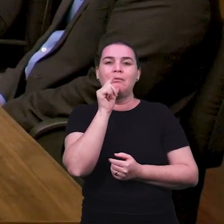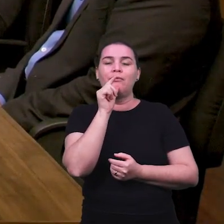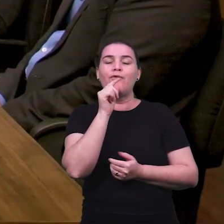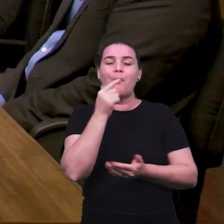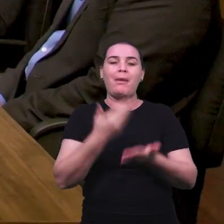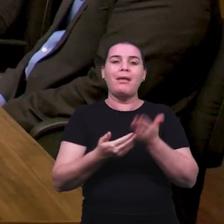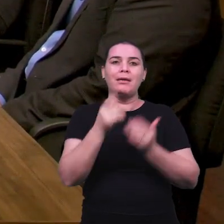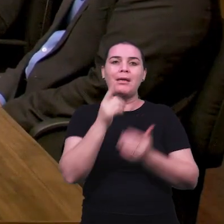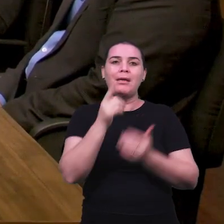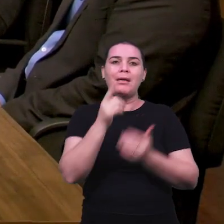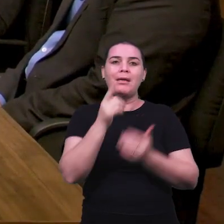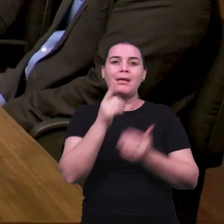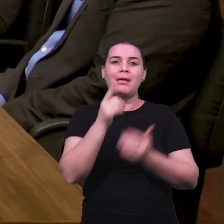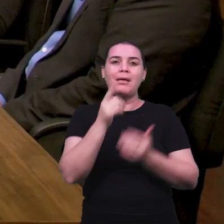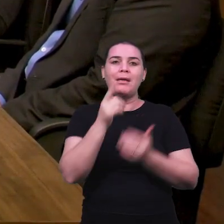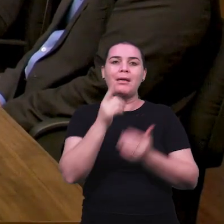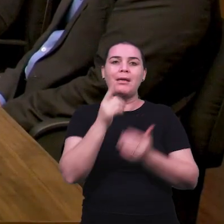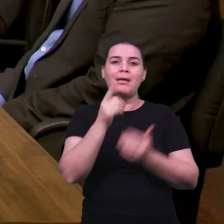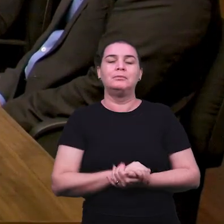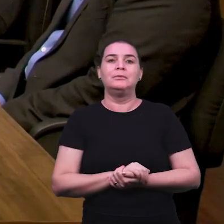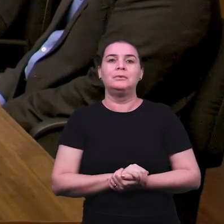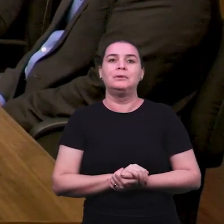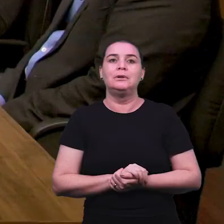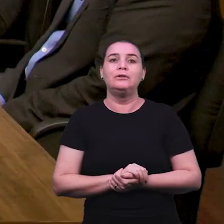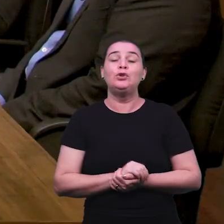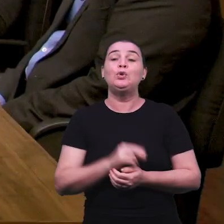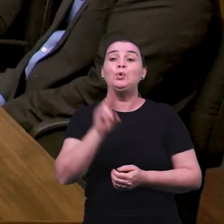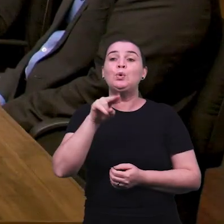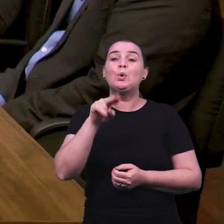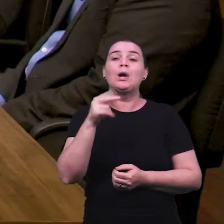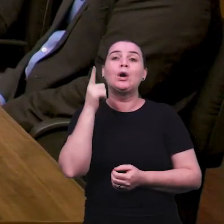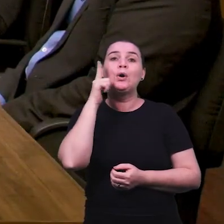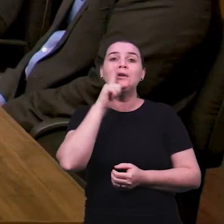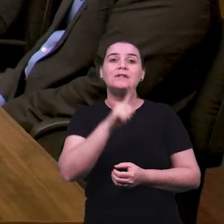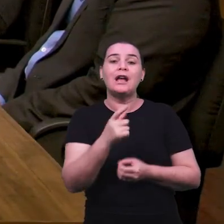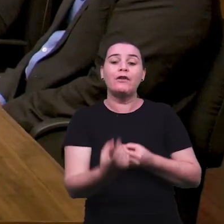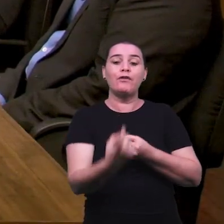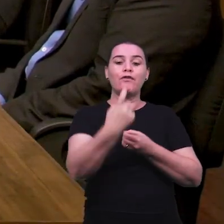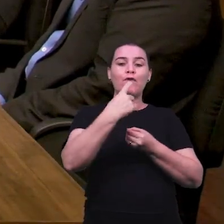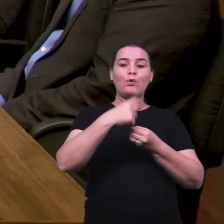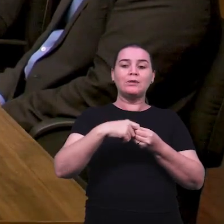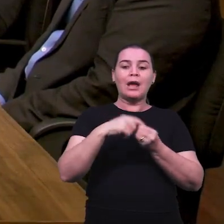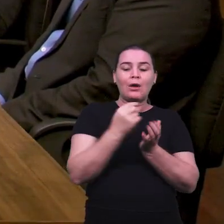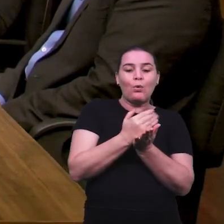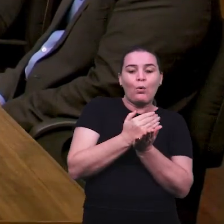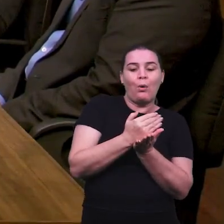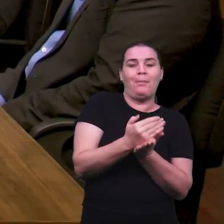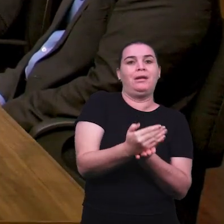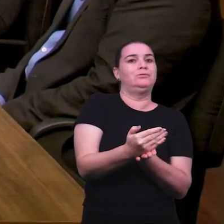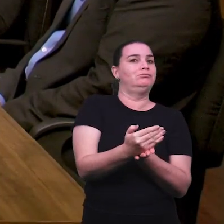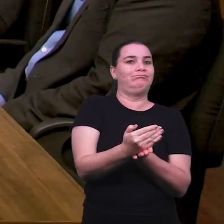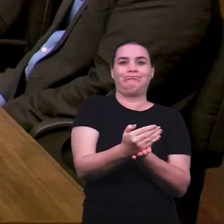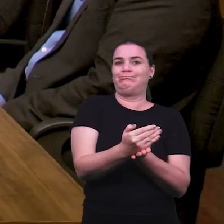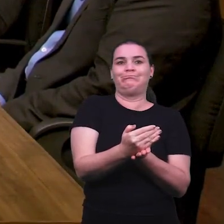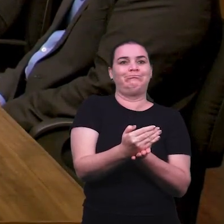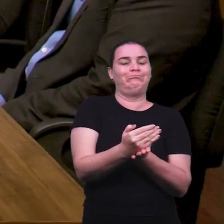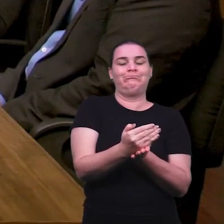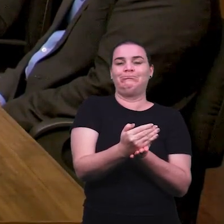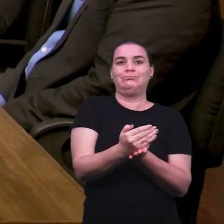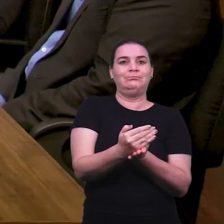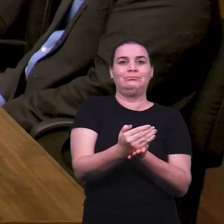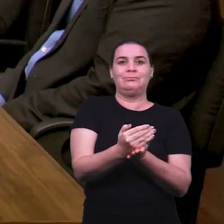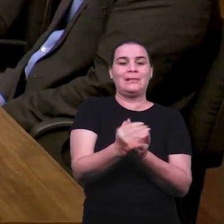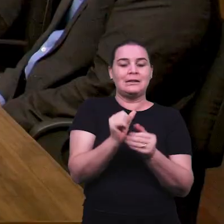mililitros, pouquinha coisa deve perder ao longo do tempo. Então, você nunca vai conseguir voltar ao estado inicial totalmente, assim. É um processo